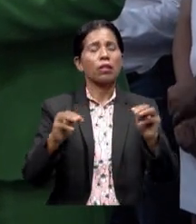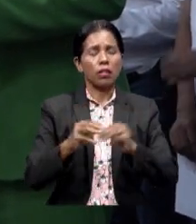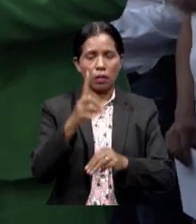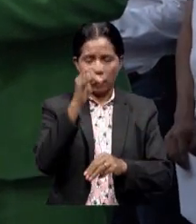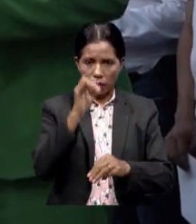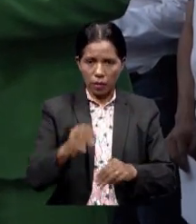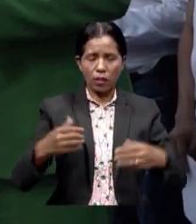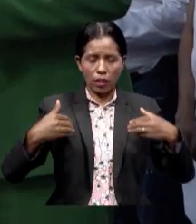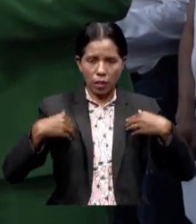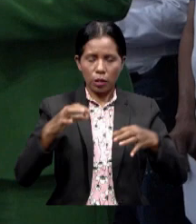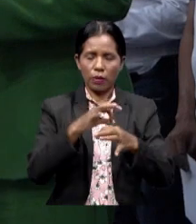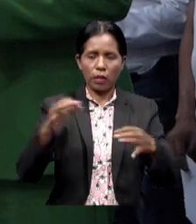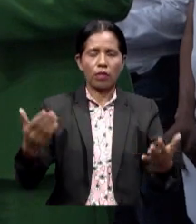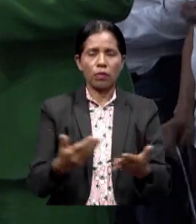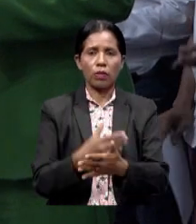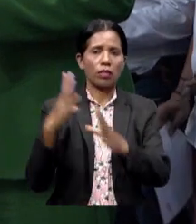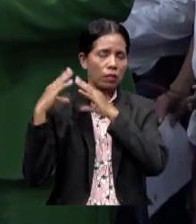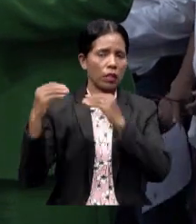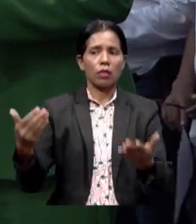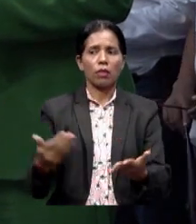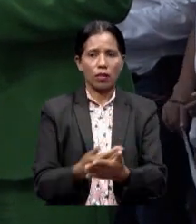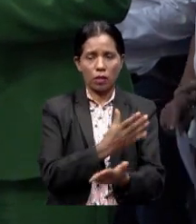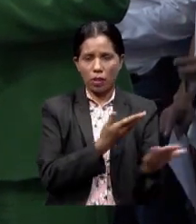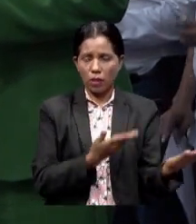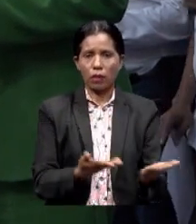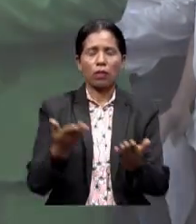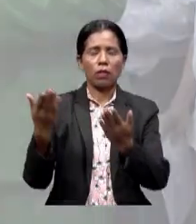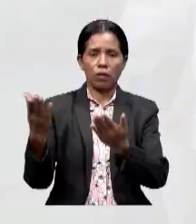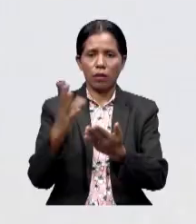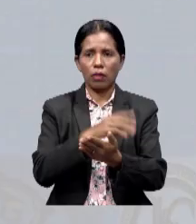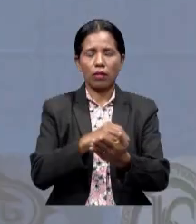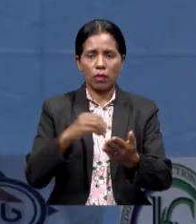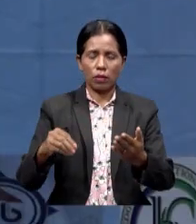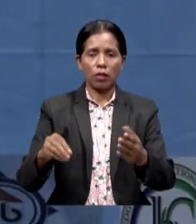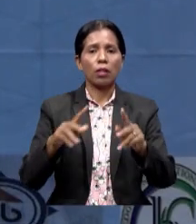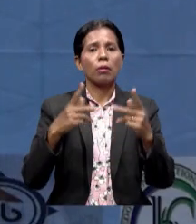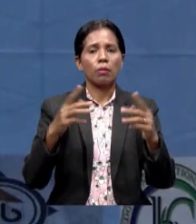no esperanza fong, ho di luri sektor privado munisipi dili, paweng.